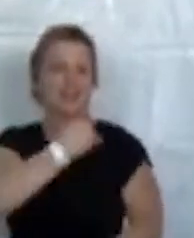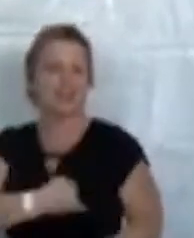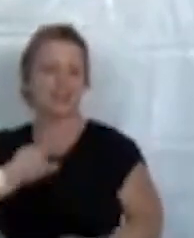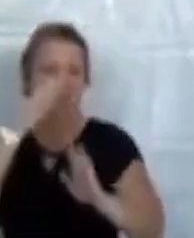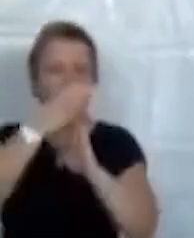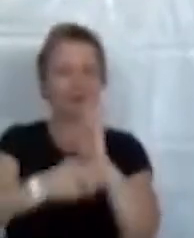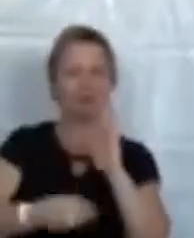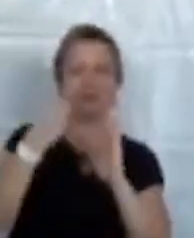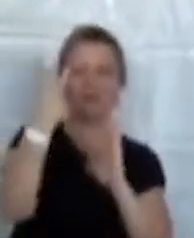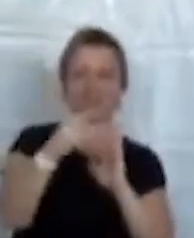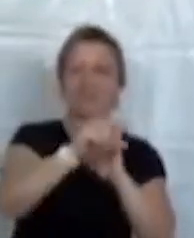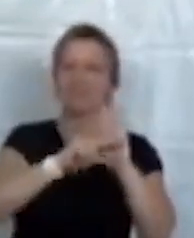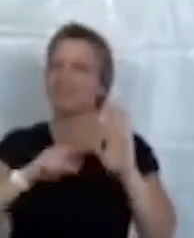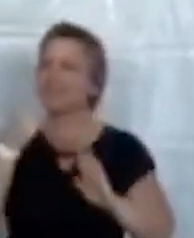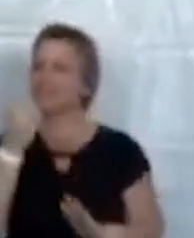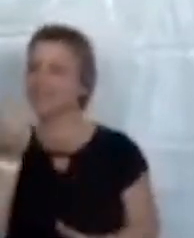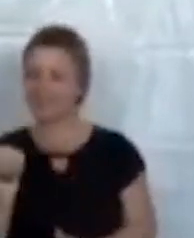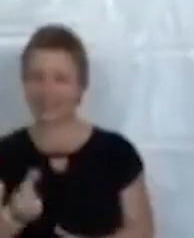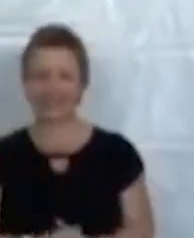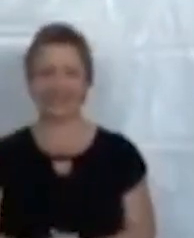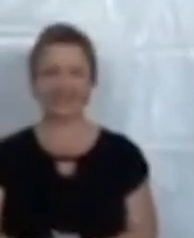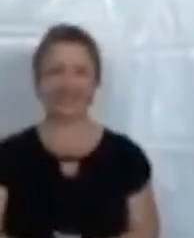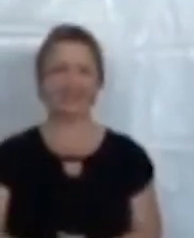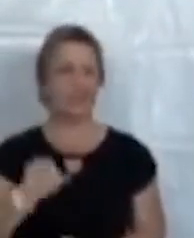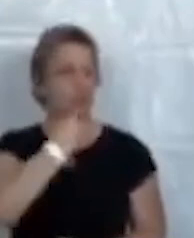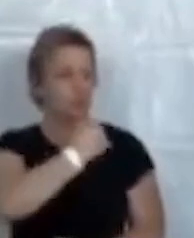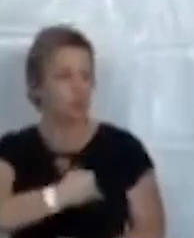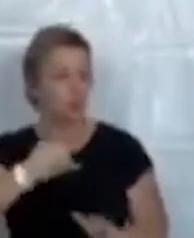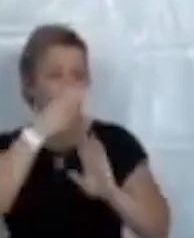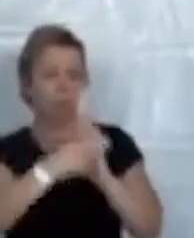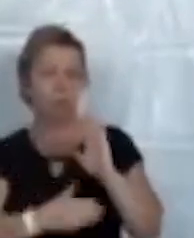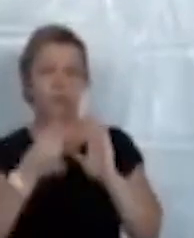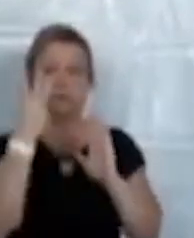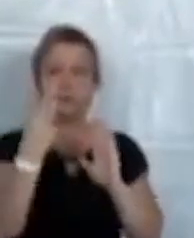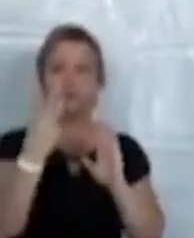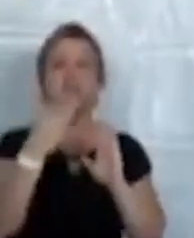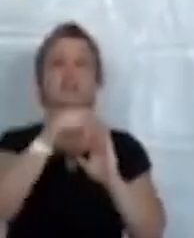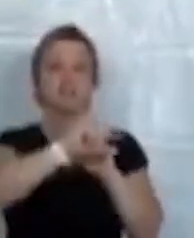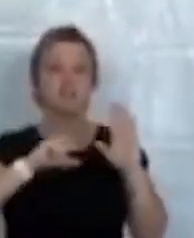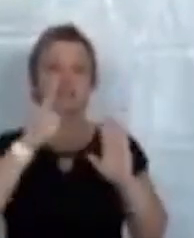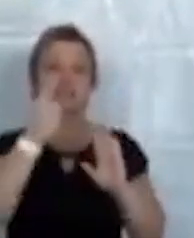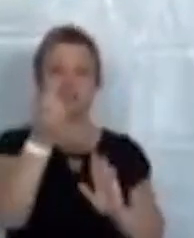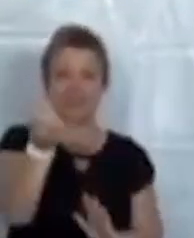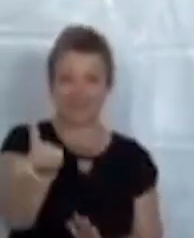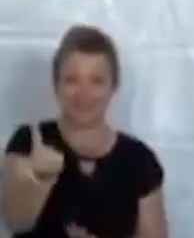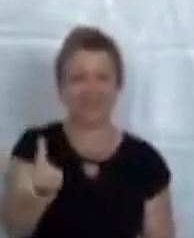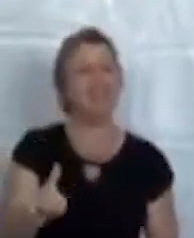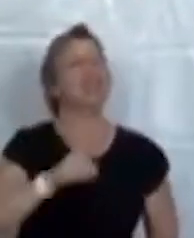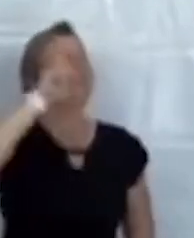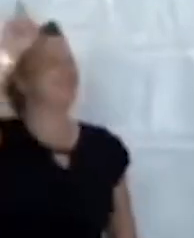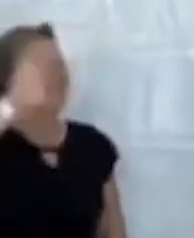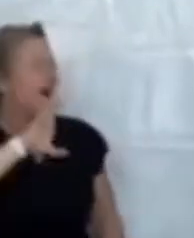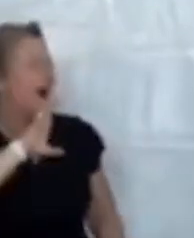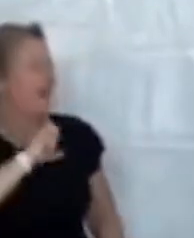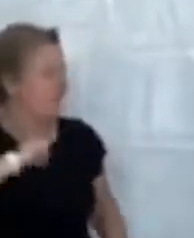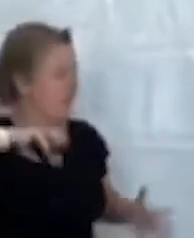João 3,16. E o que é que fala João 3,16? Porque Deus amou o mundo de tal